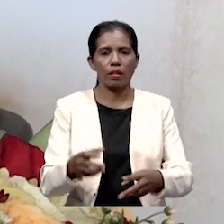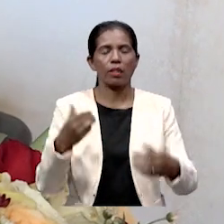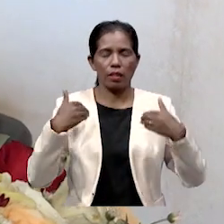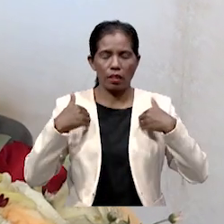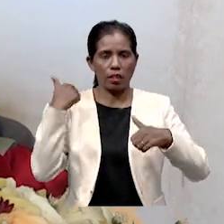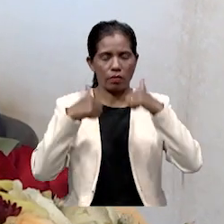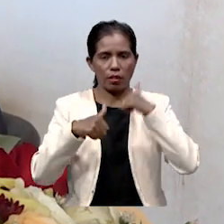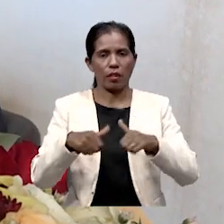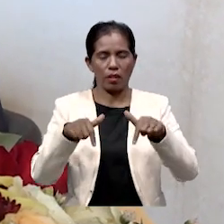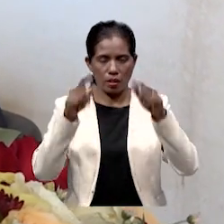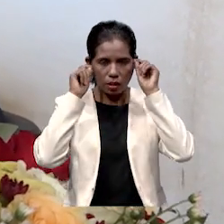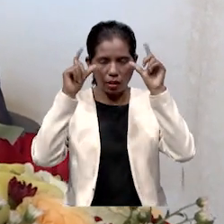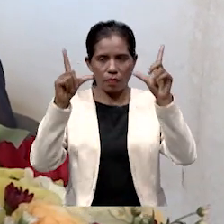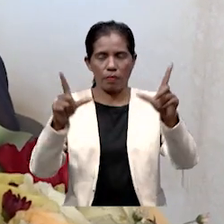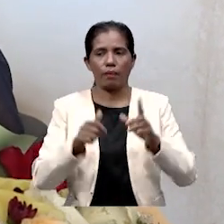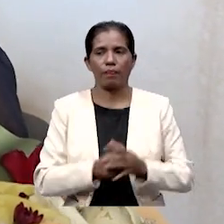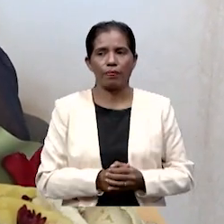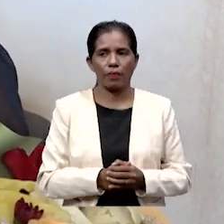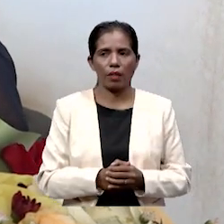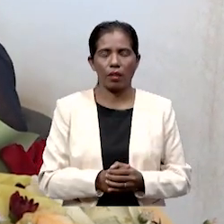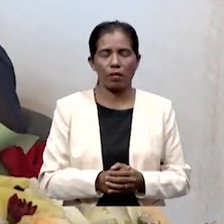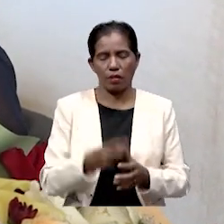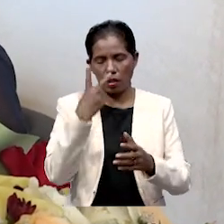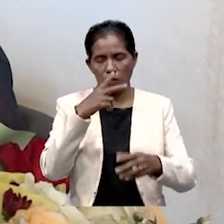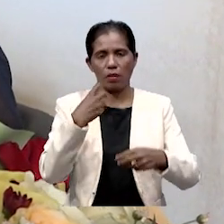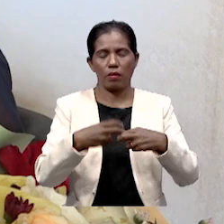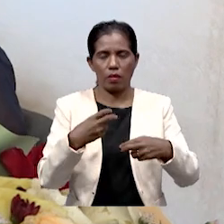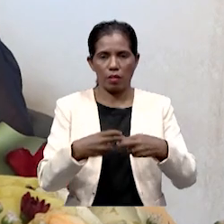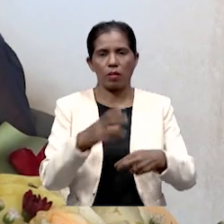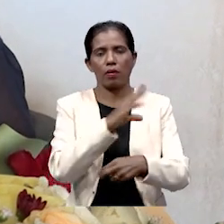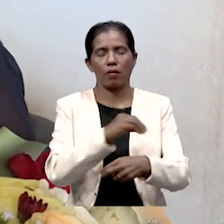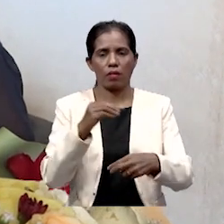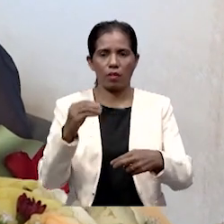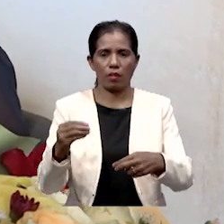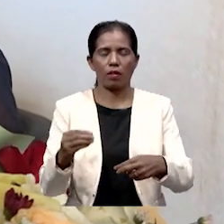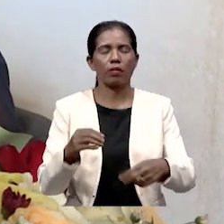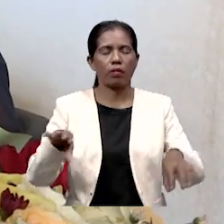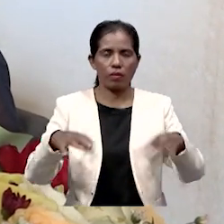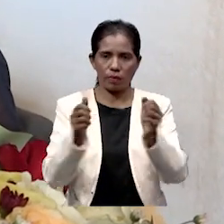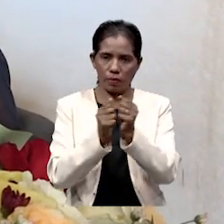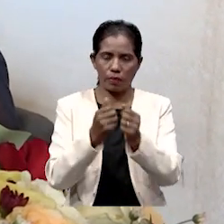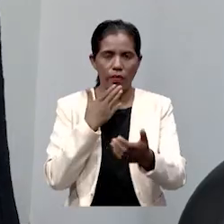Timor e outros desafios que se colocam às nossas relações bilaterais.